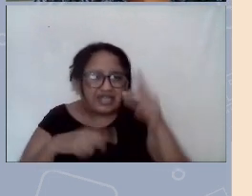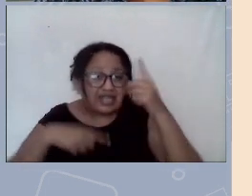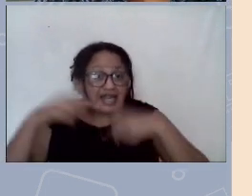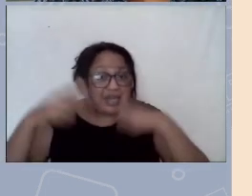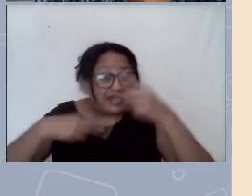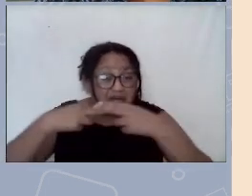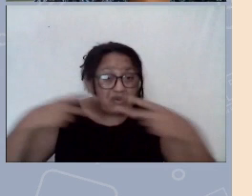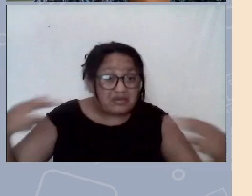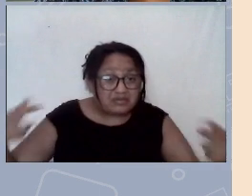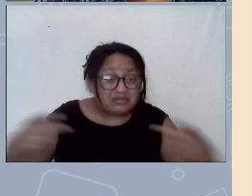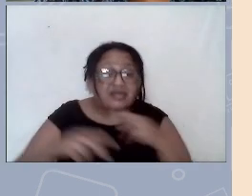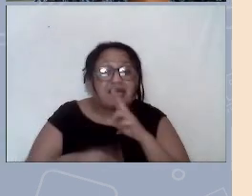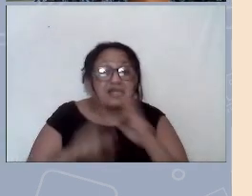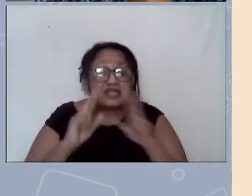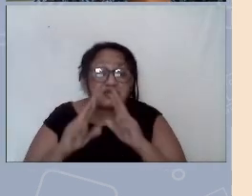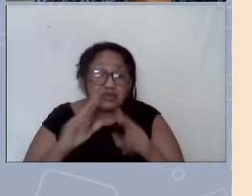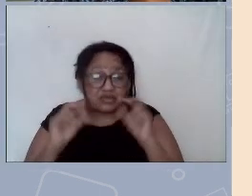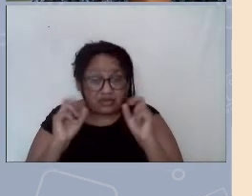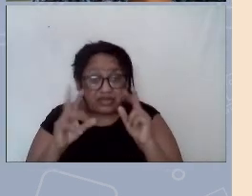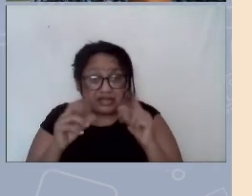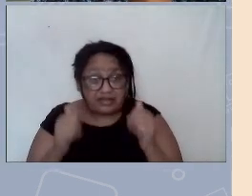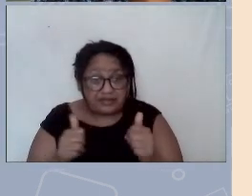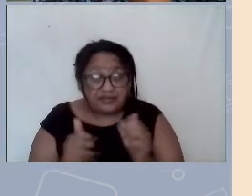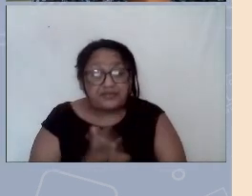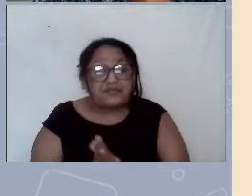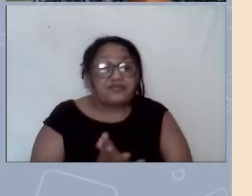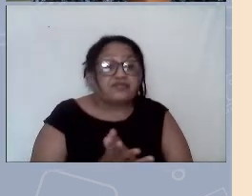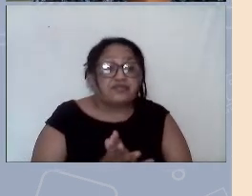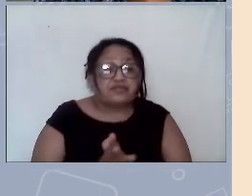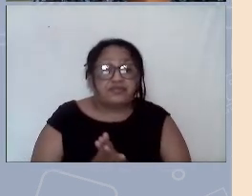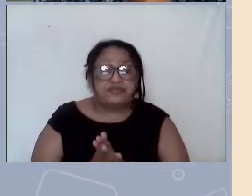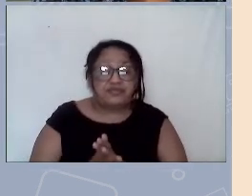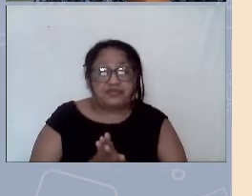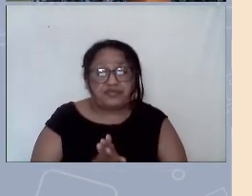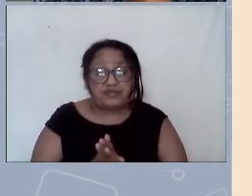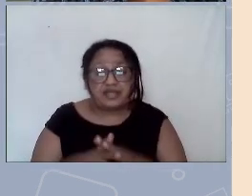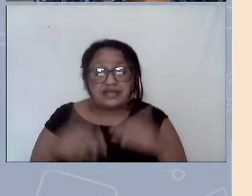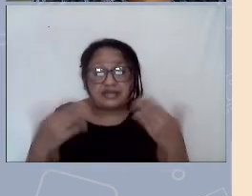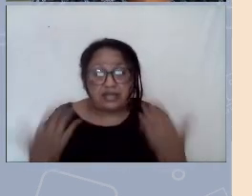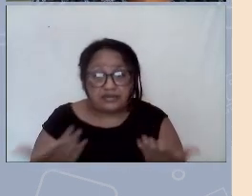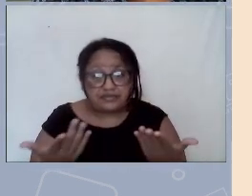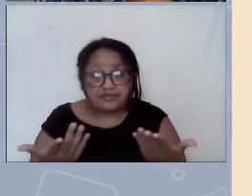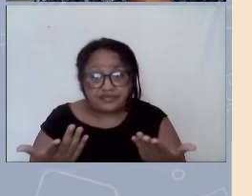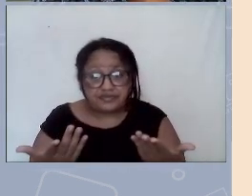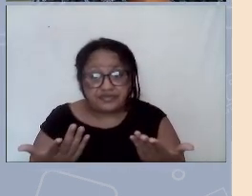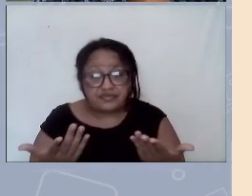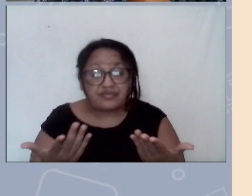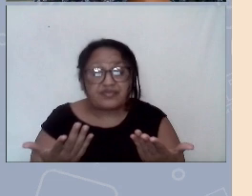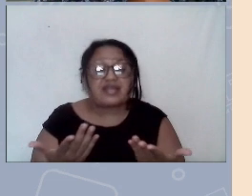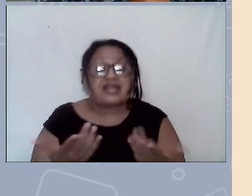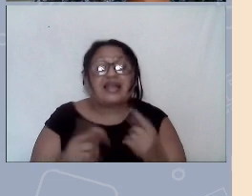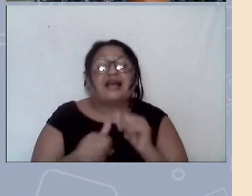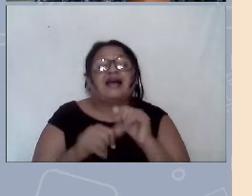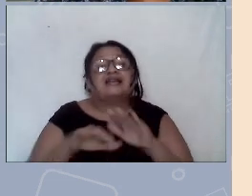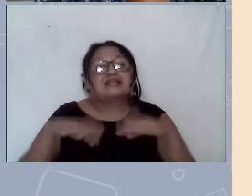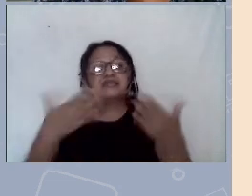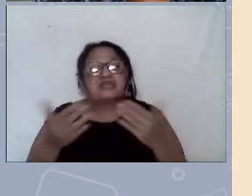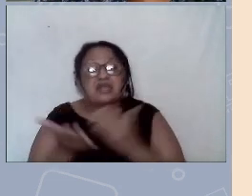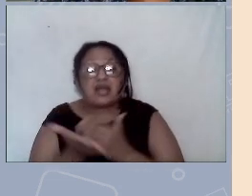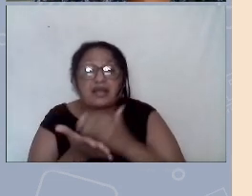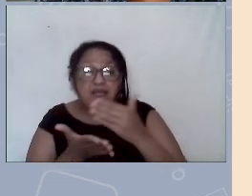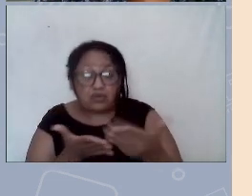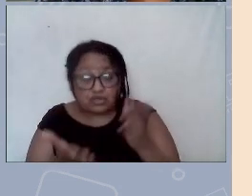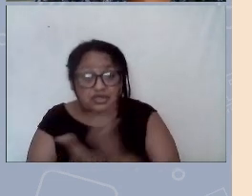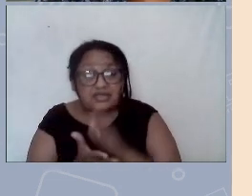a questão ok então é diz assim a partir da reflexão proposta responda